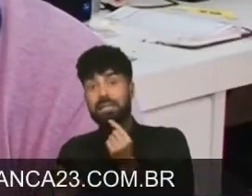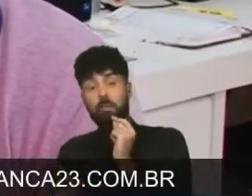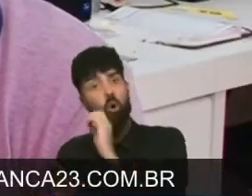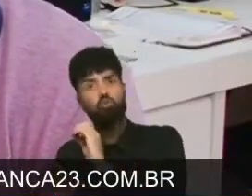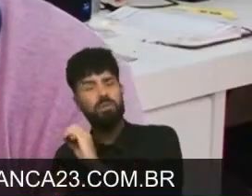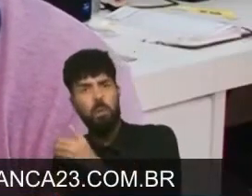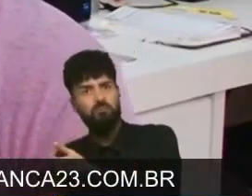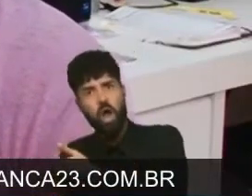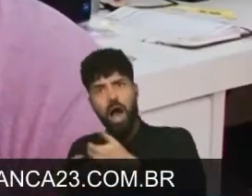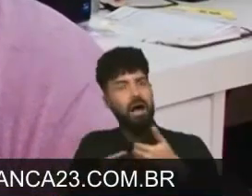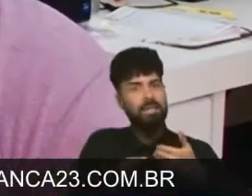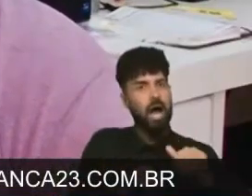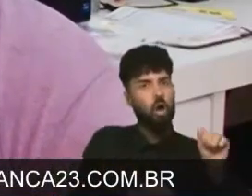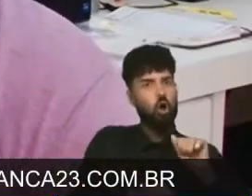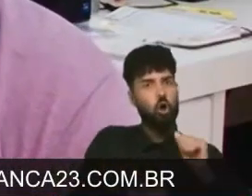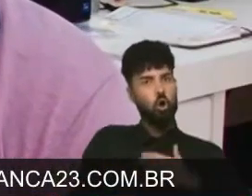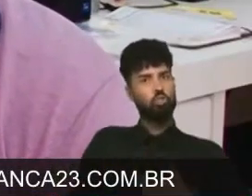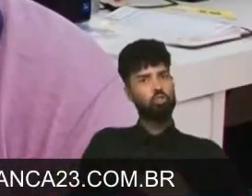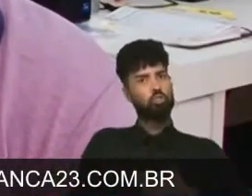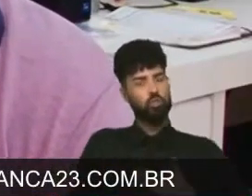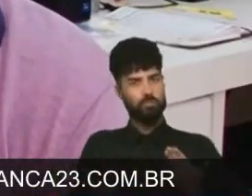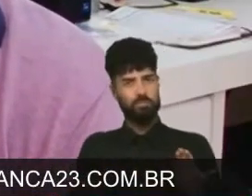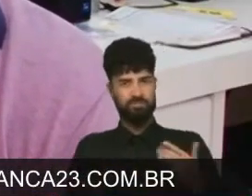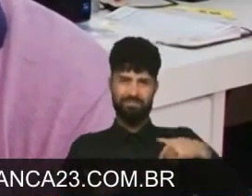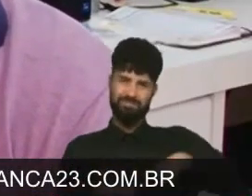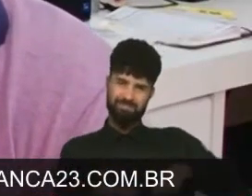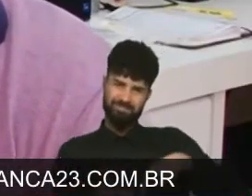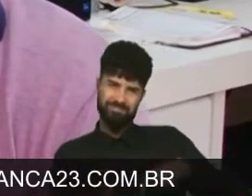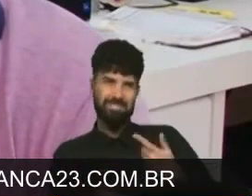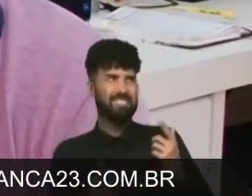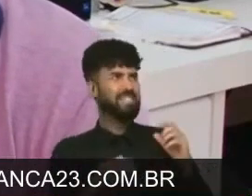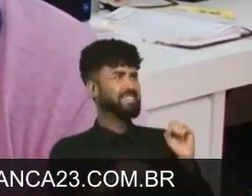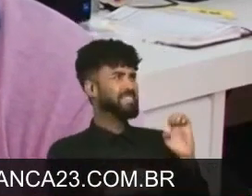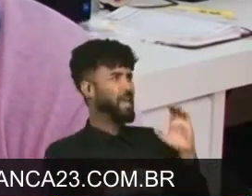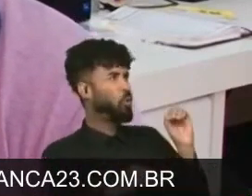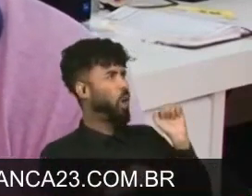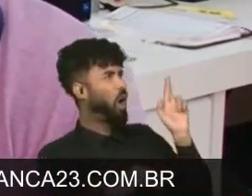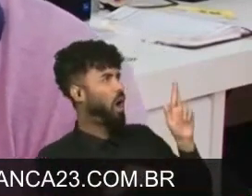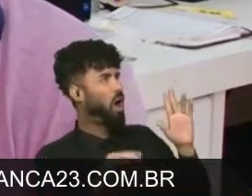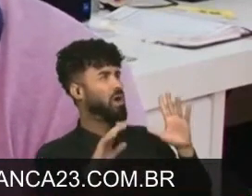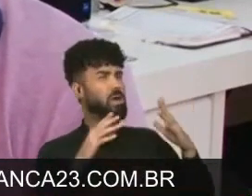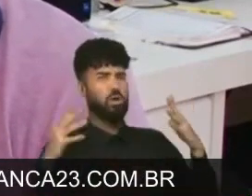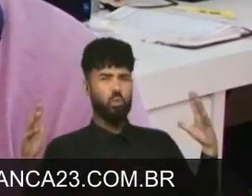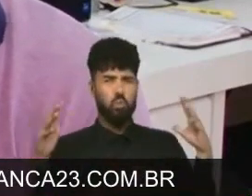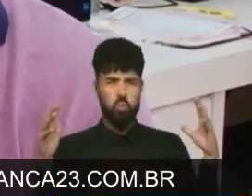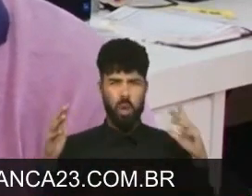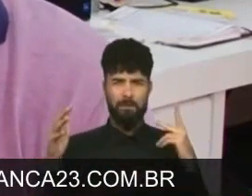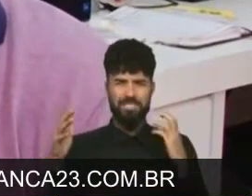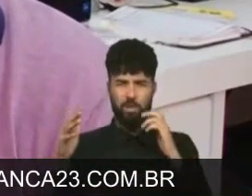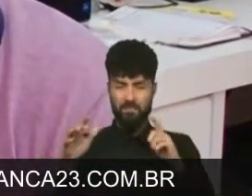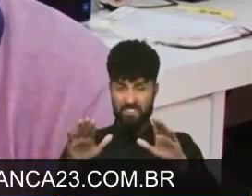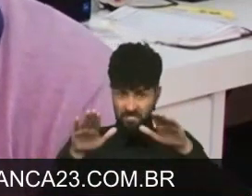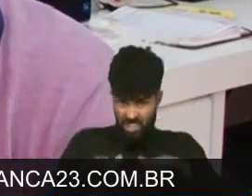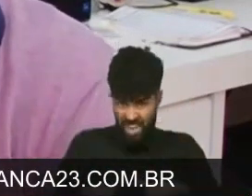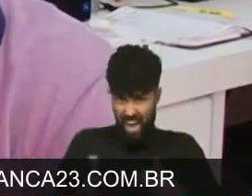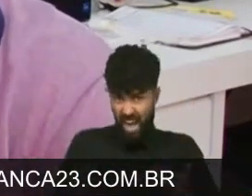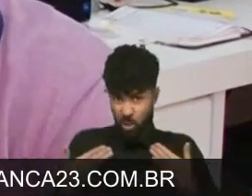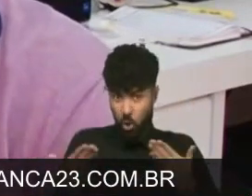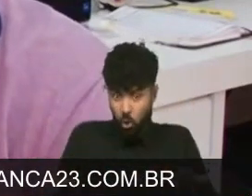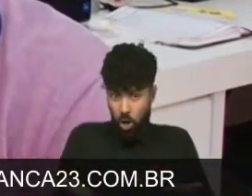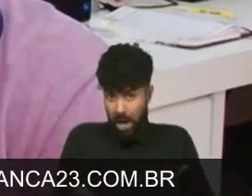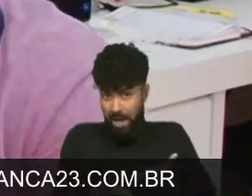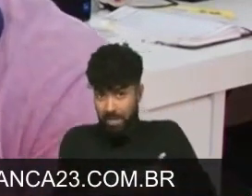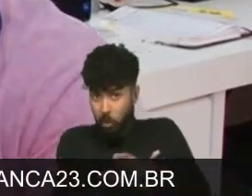quase todo o Brasil. Para esses dias, né, essa massa de ar seco associada a uma alta pressão que vai segurar esse calor de hoje até o começo da